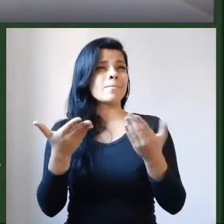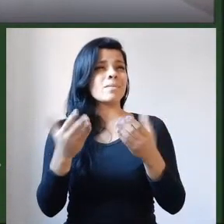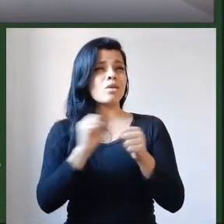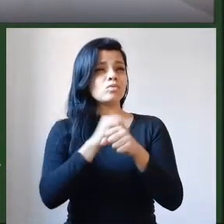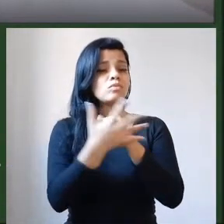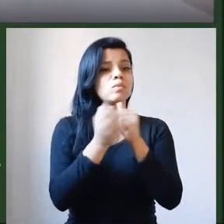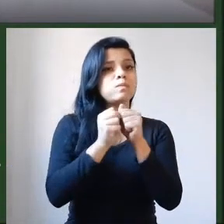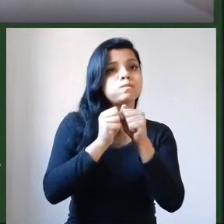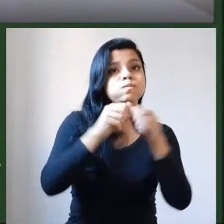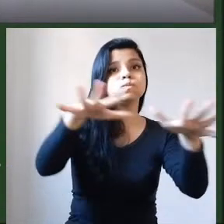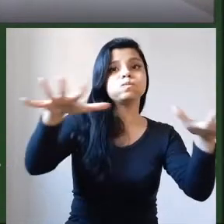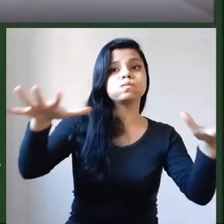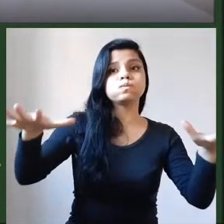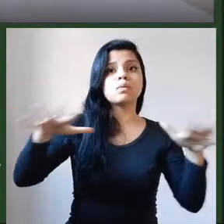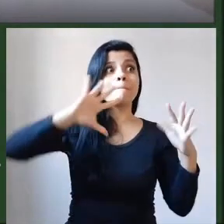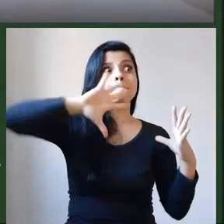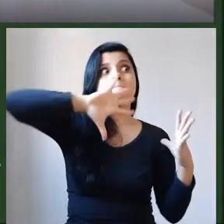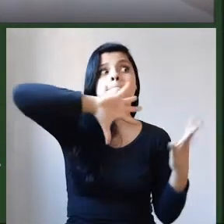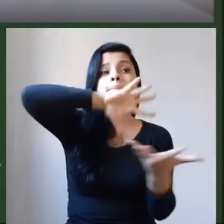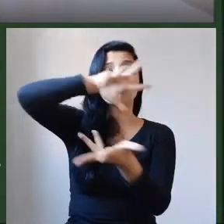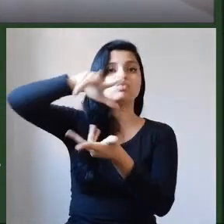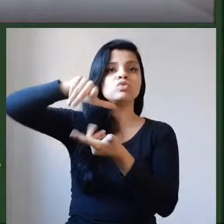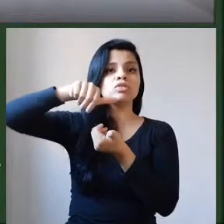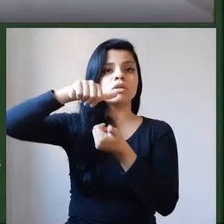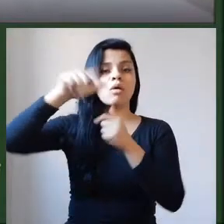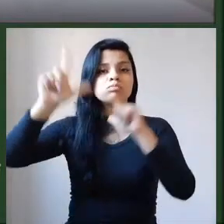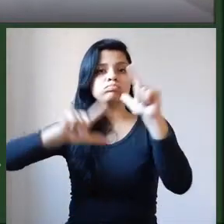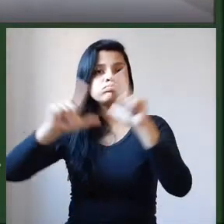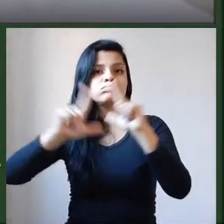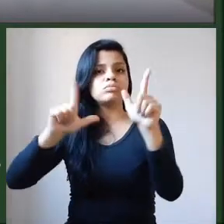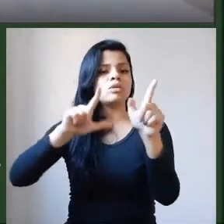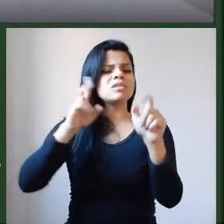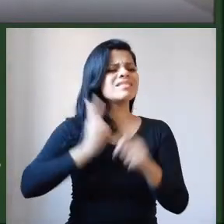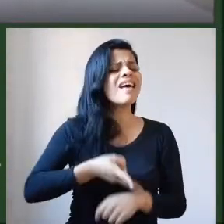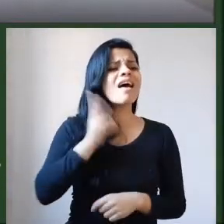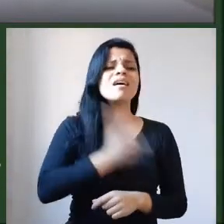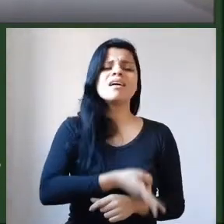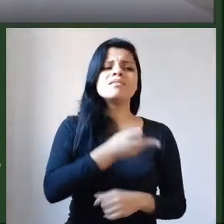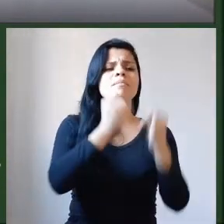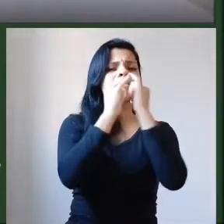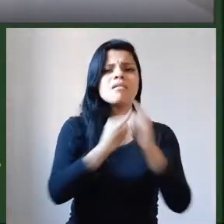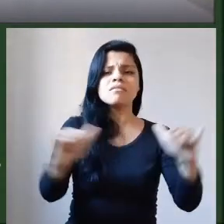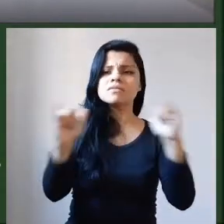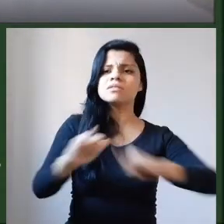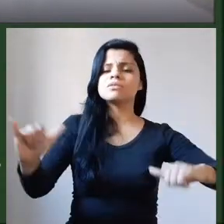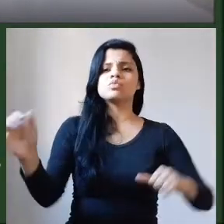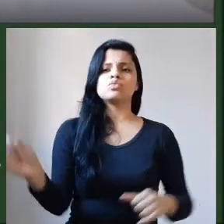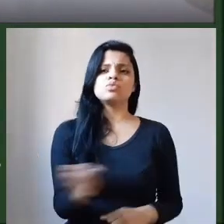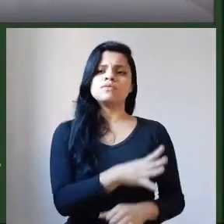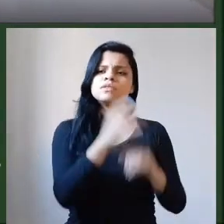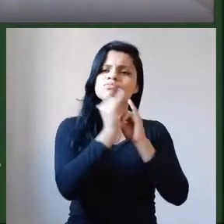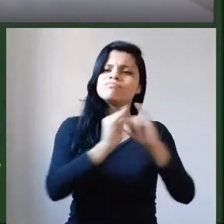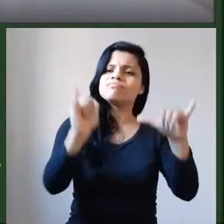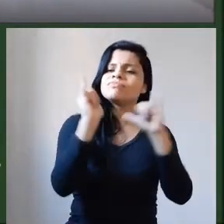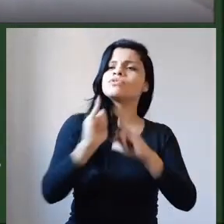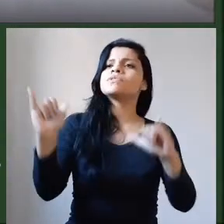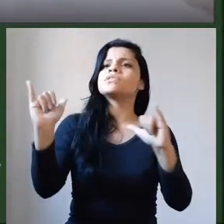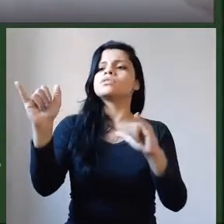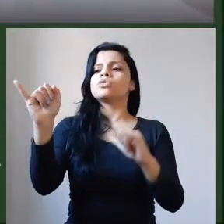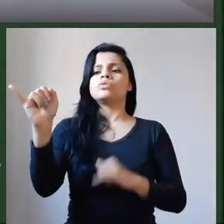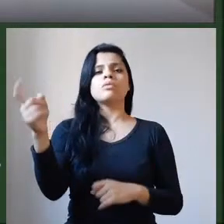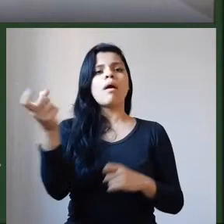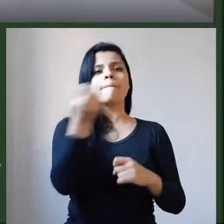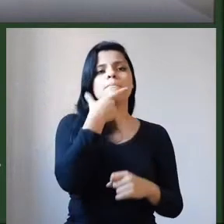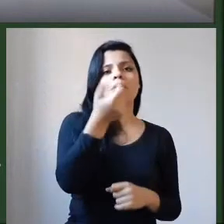instante notificando, trazendo novidades a respeito de novos medicamentos ou possíveis novos medicamentos, muito embora às vezes